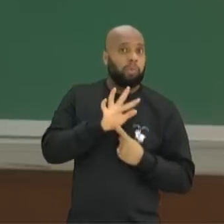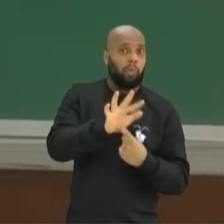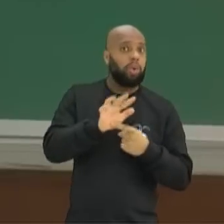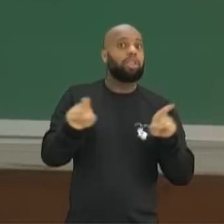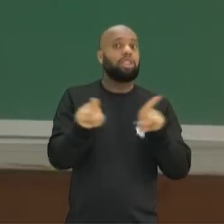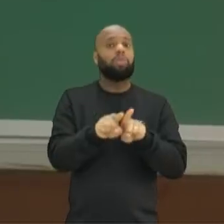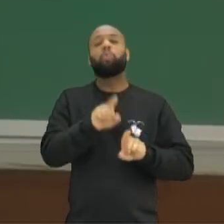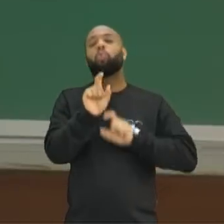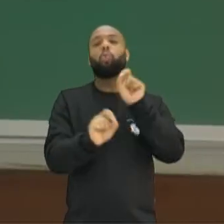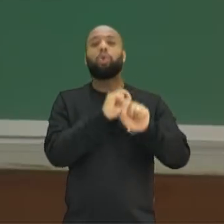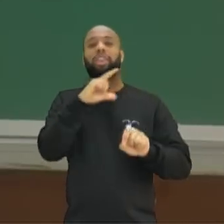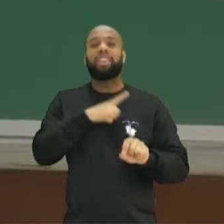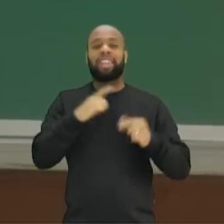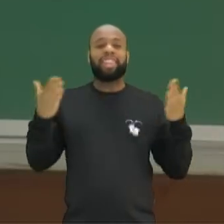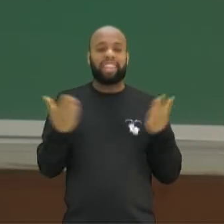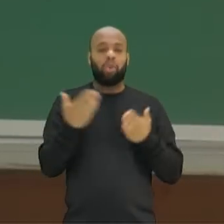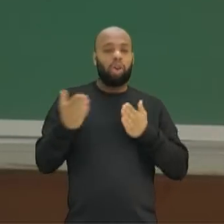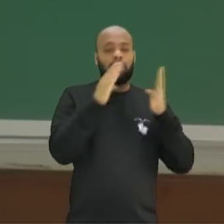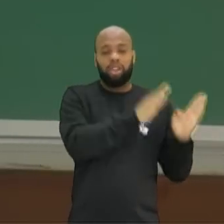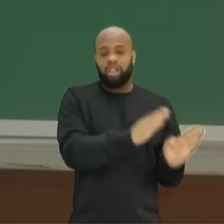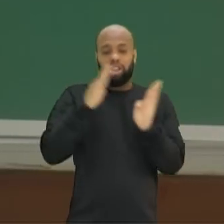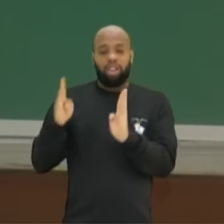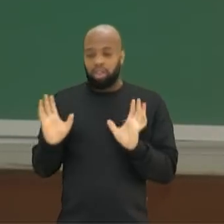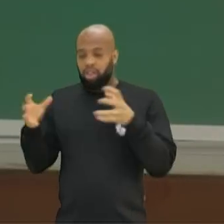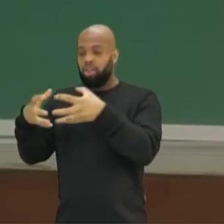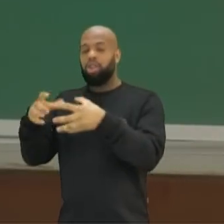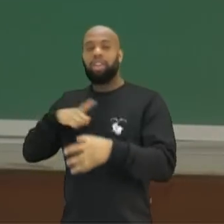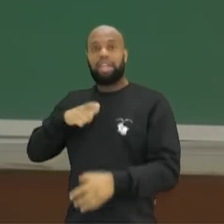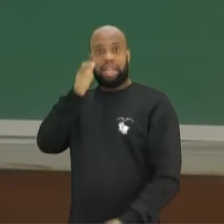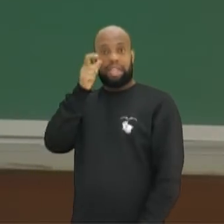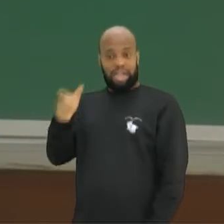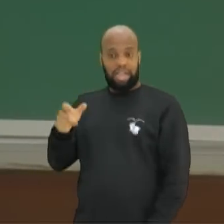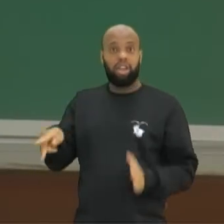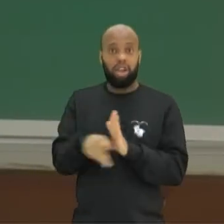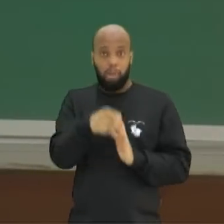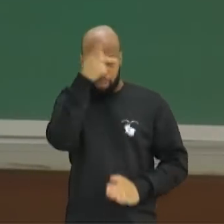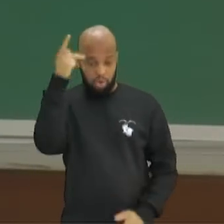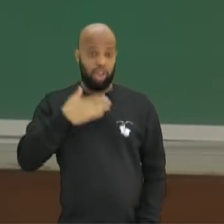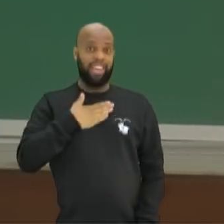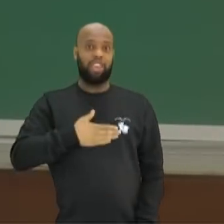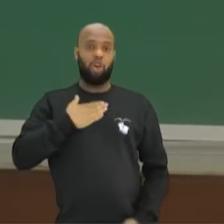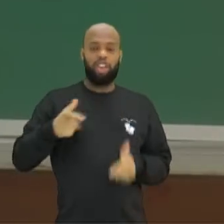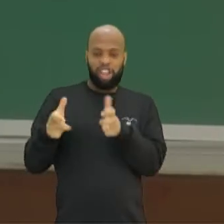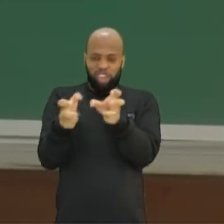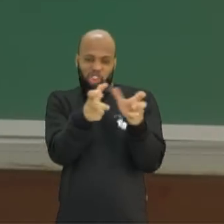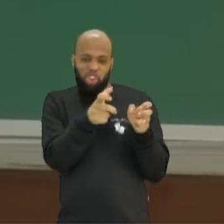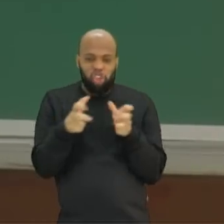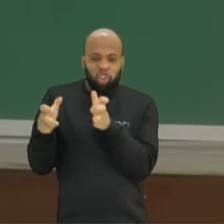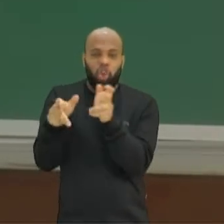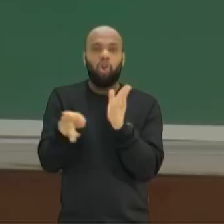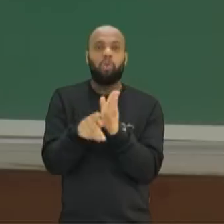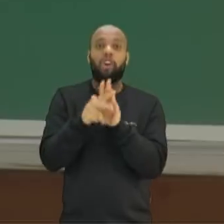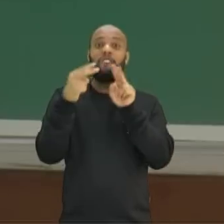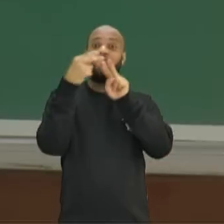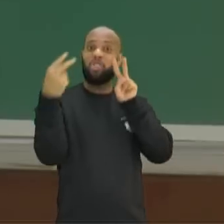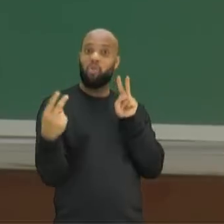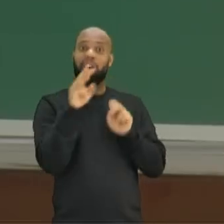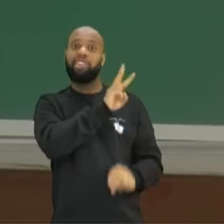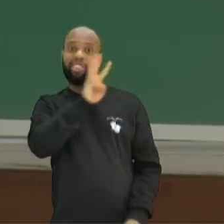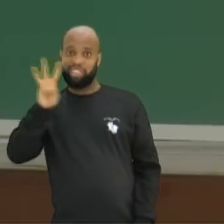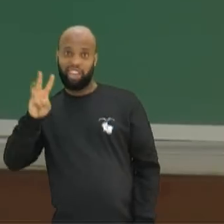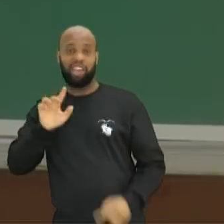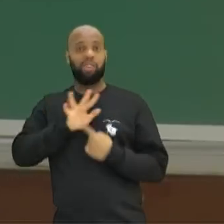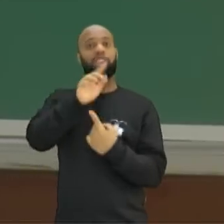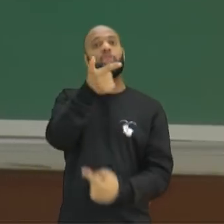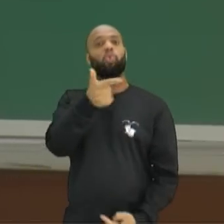Mostra uma parte que interessa às pessoas que gostam de jogos online, citando ali um outro